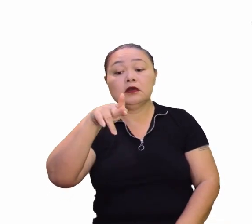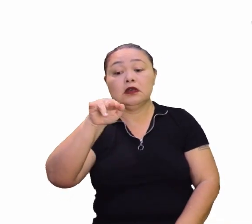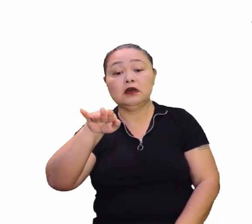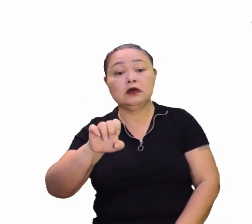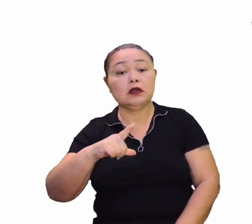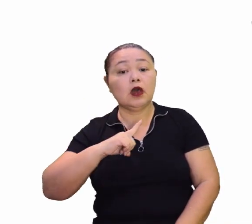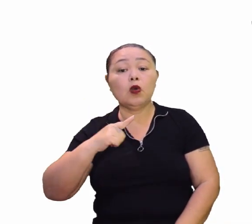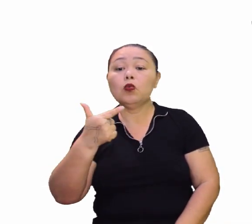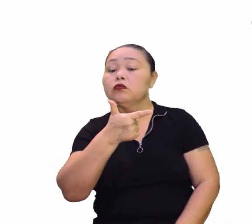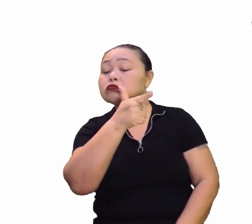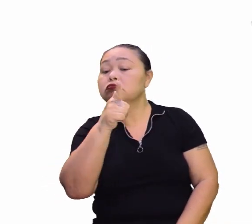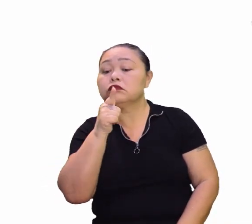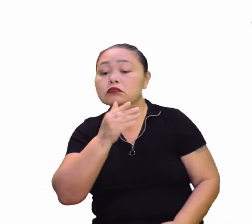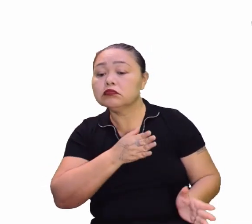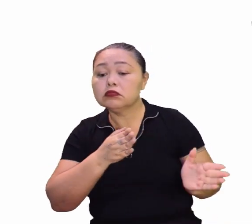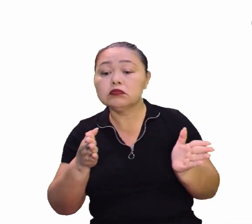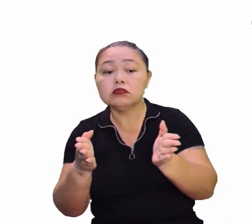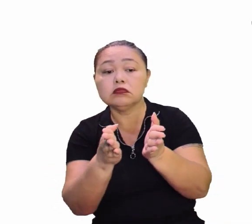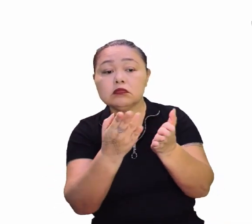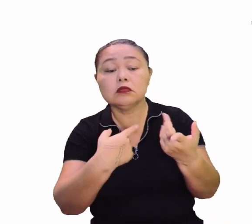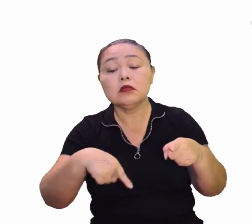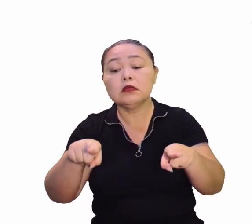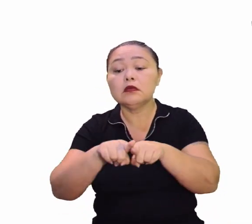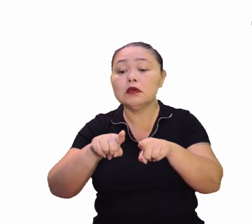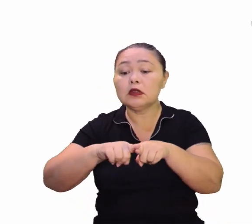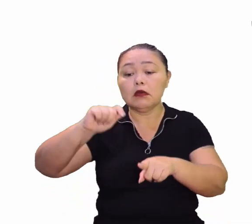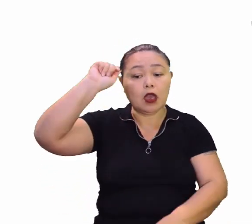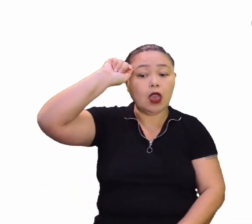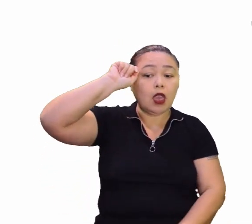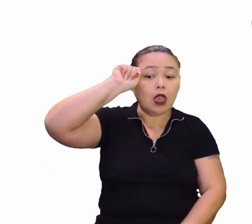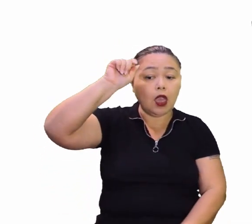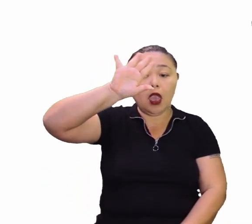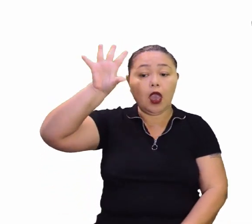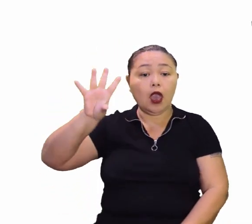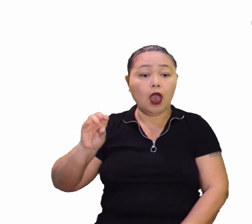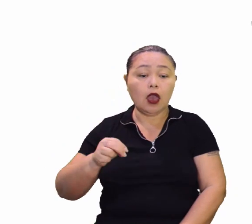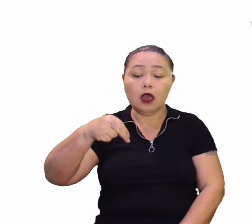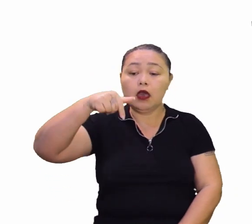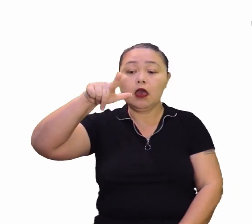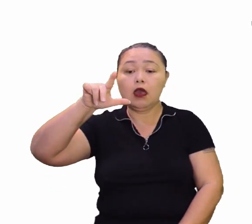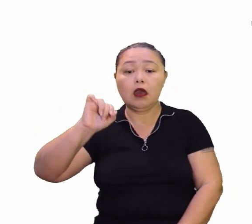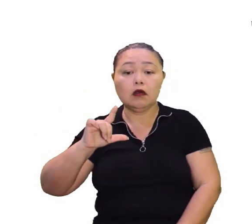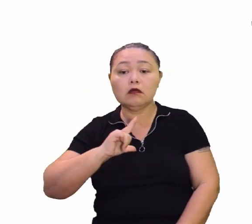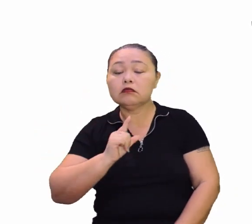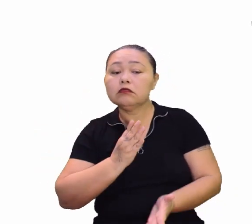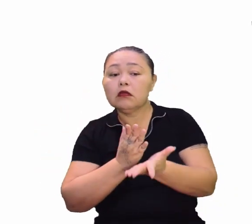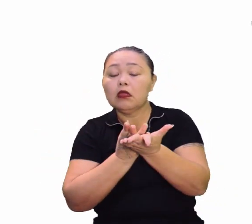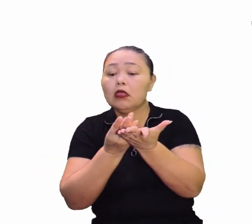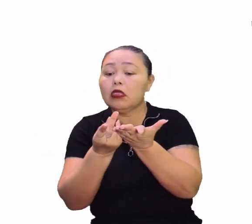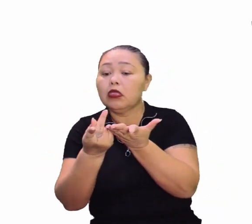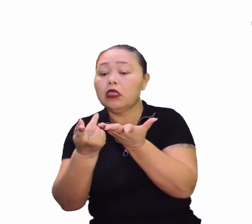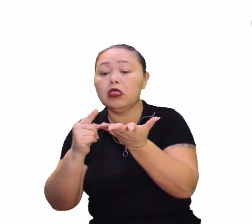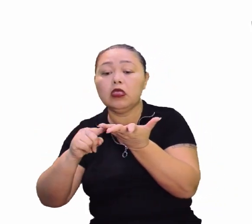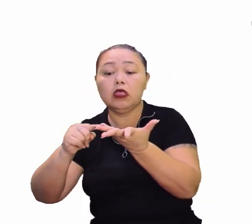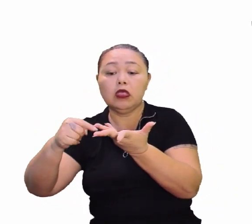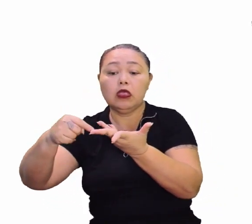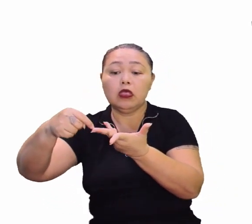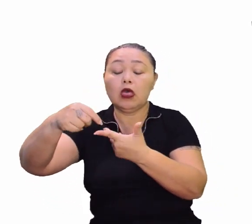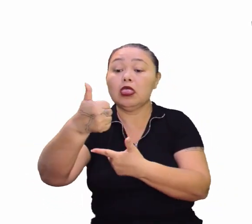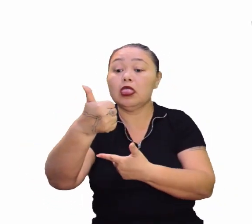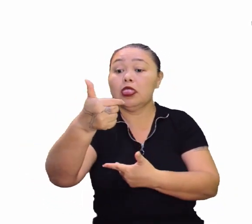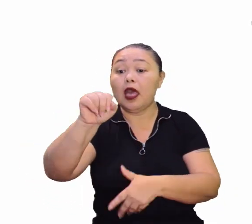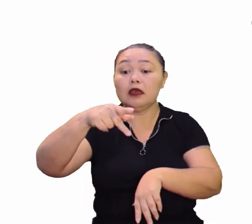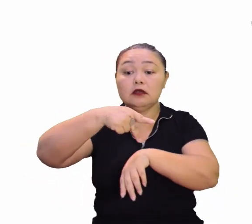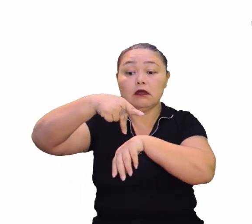outros rios, como o Nilo, na África, cujas águas drenam o território de dez